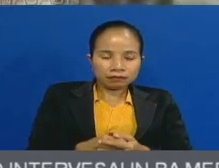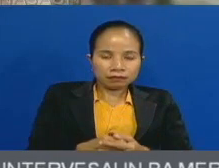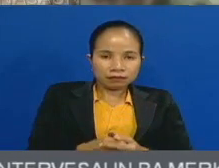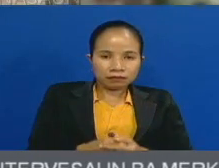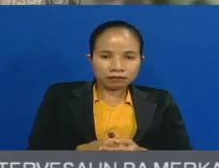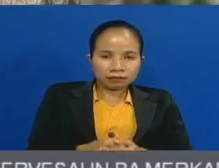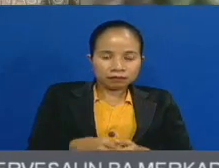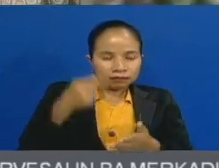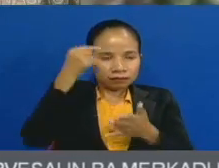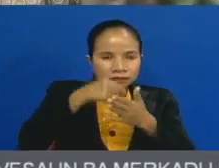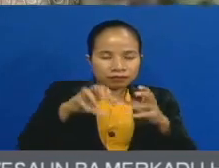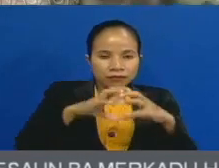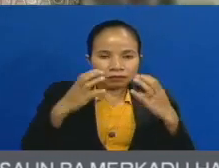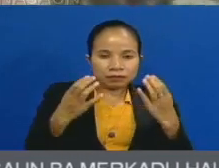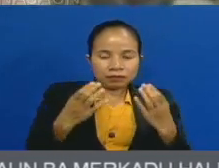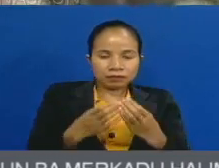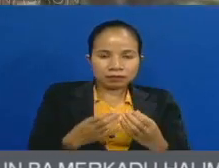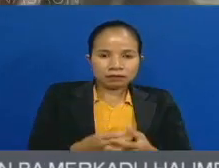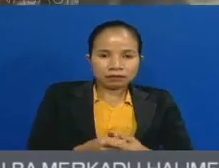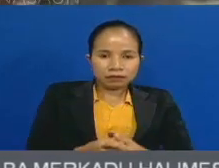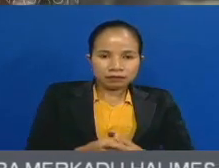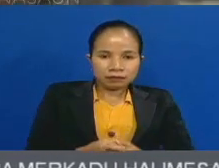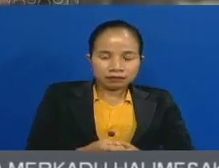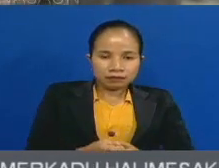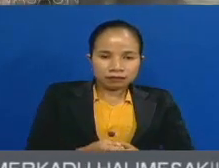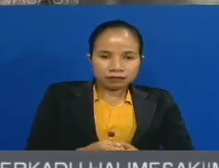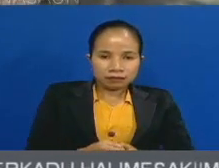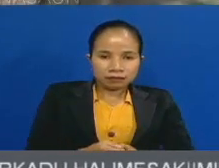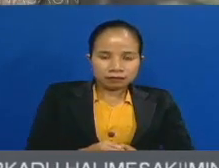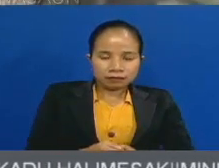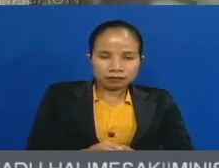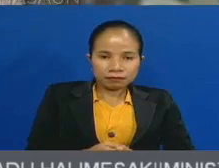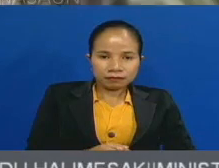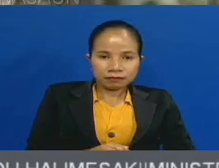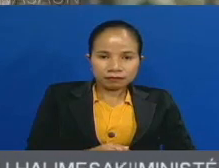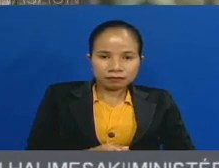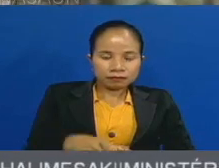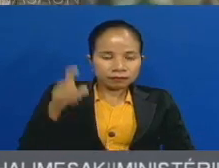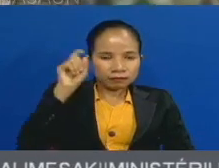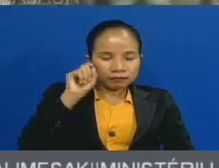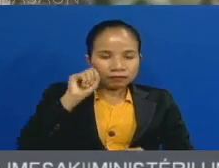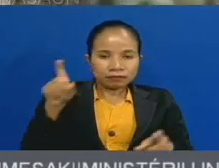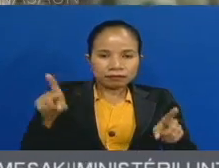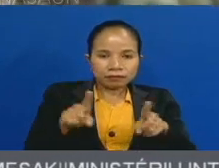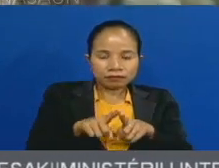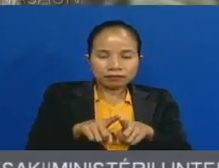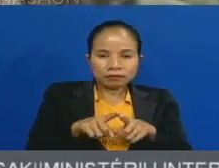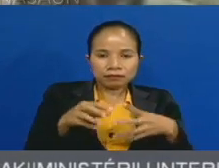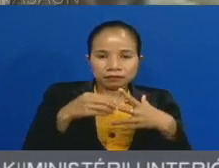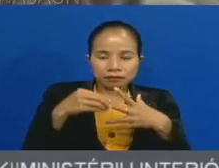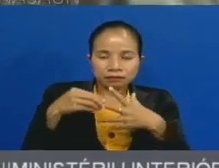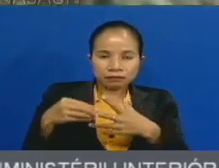no secretário função diretiva Fretilin. Cargo Nebe Mahuno Karatayana assume antes, desparte